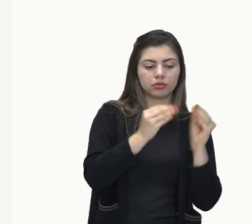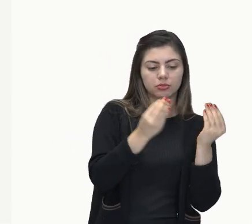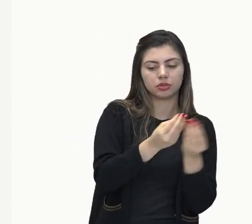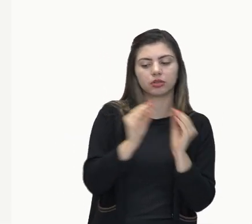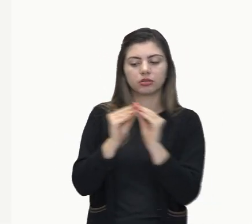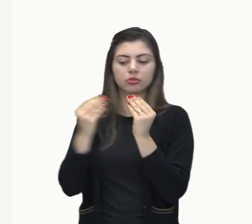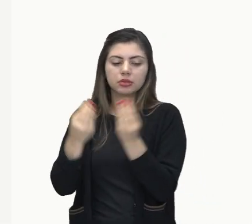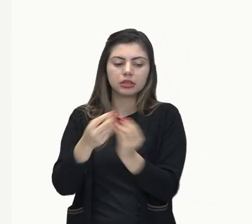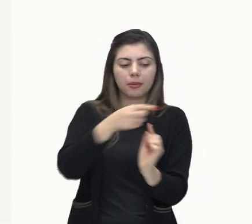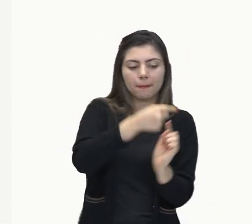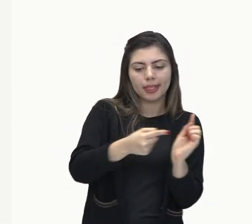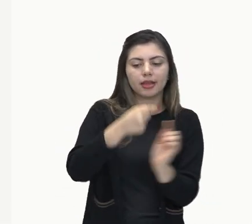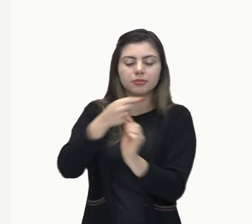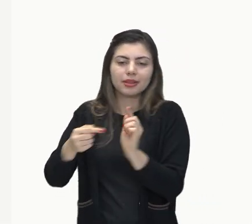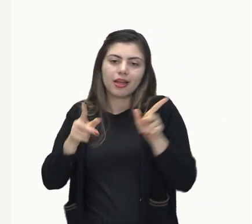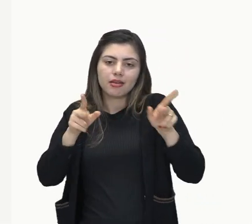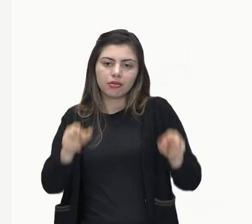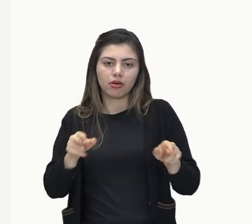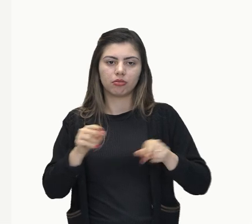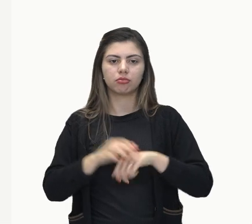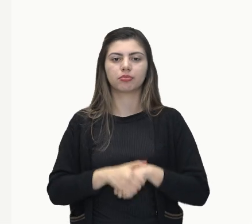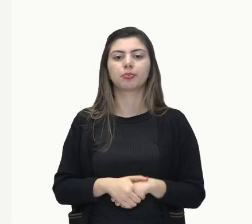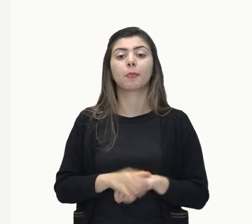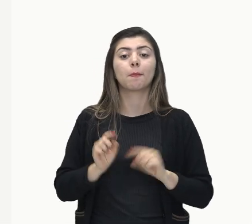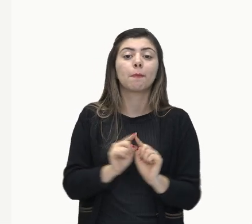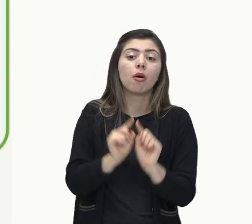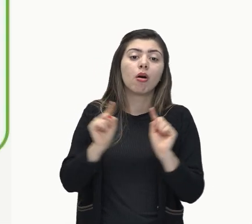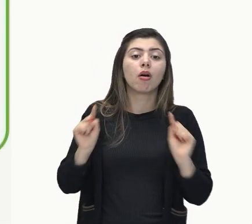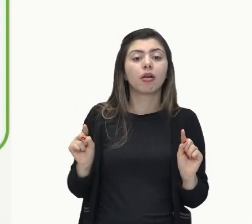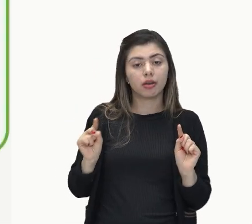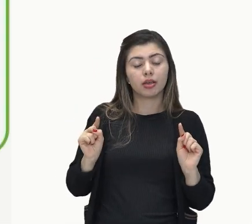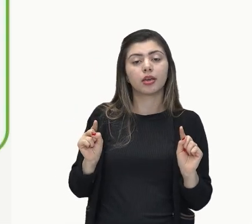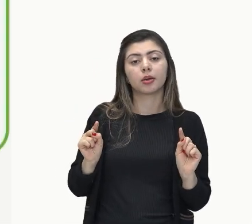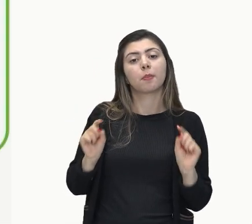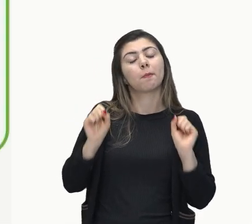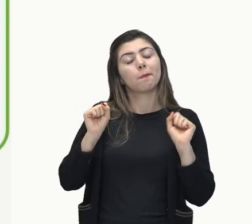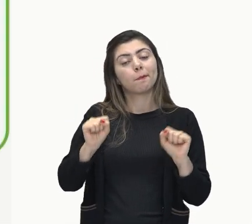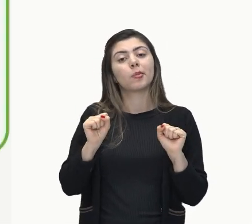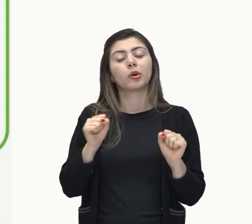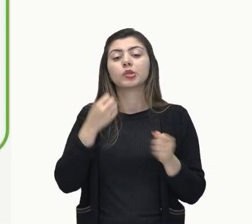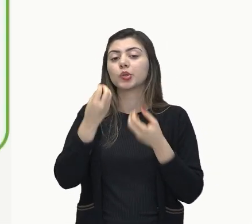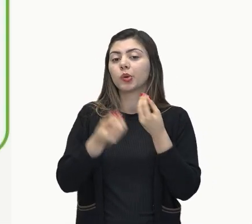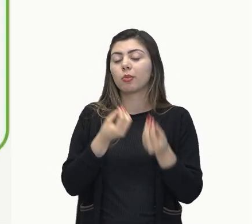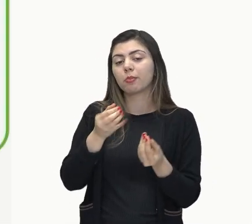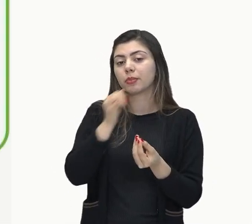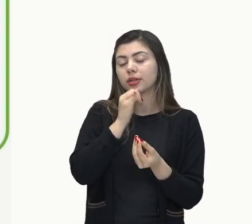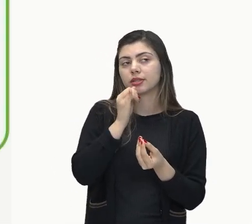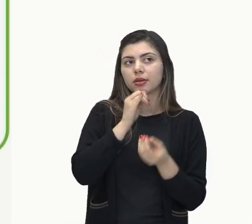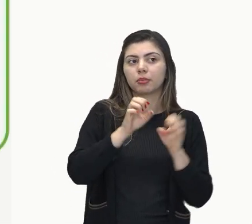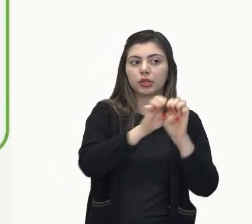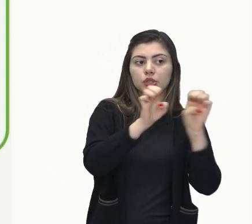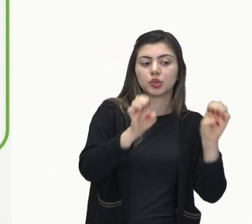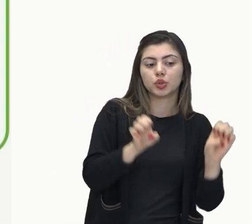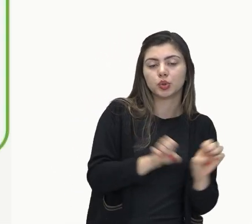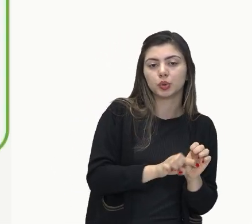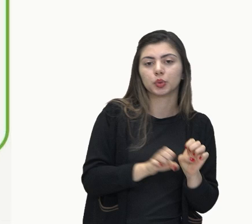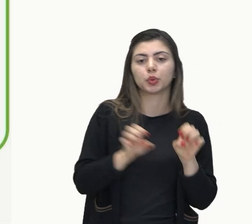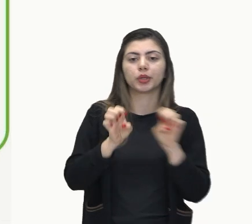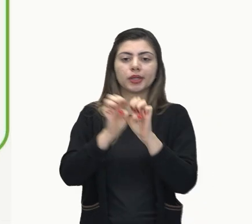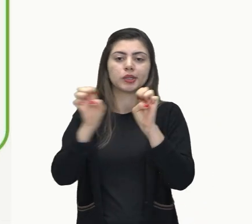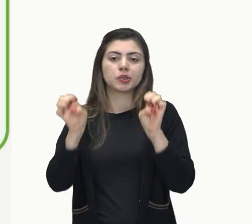que é simetria. Mas pode acontecer de estruturas que não